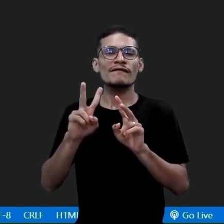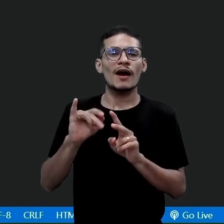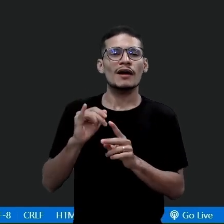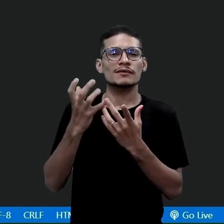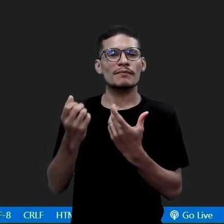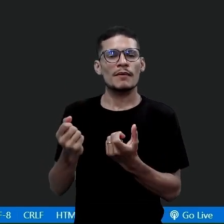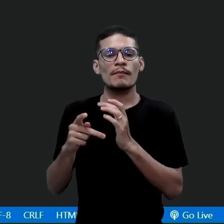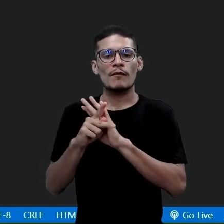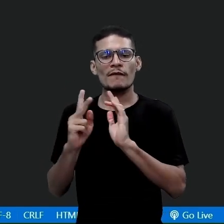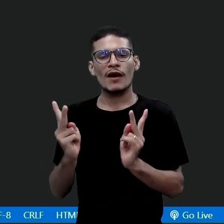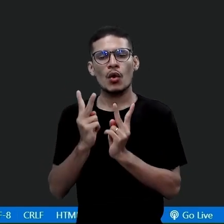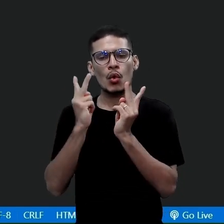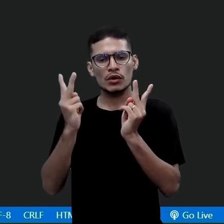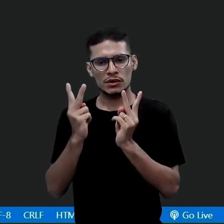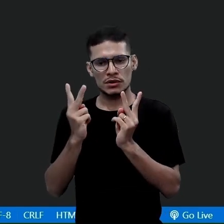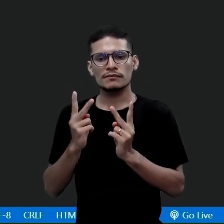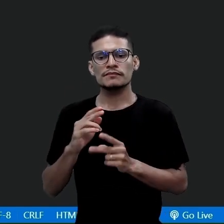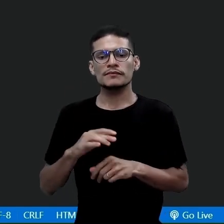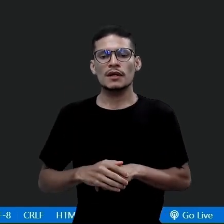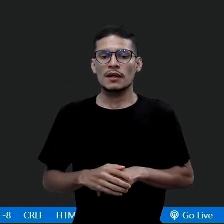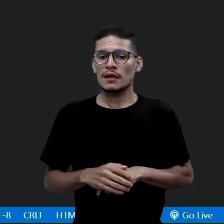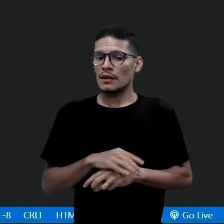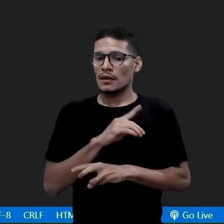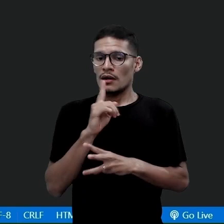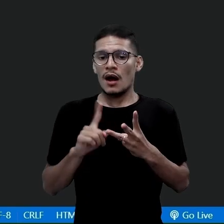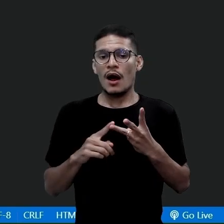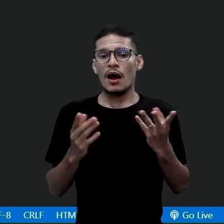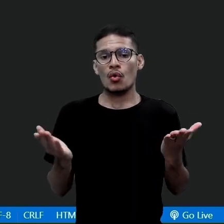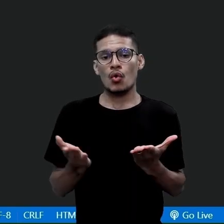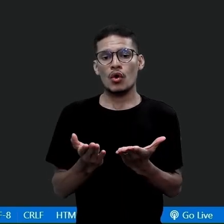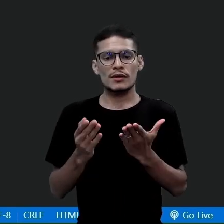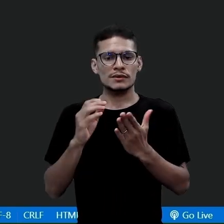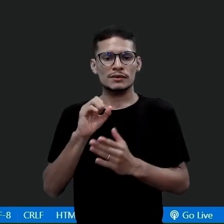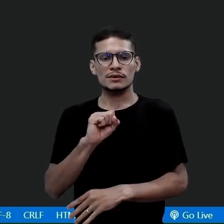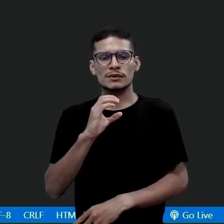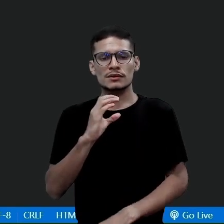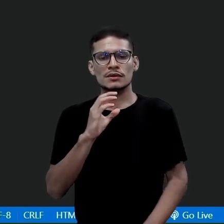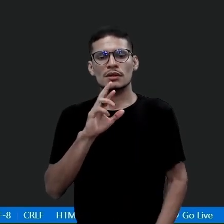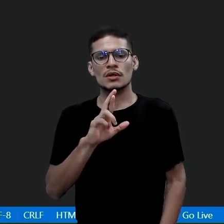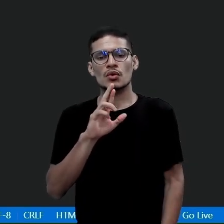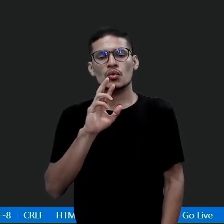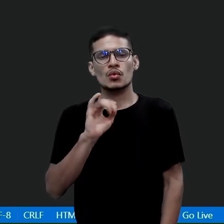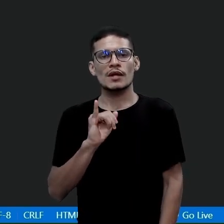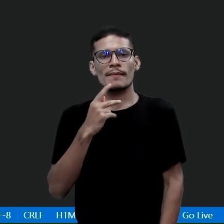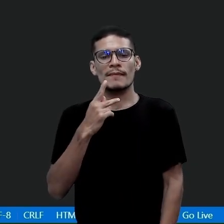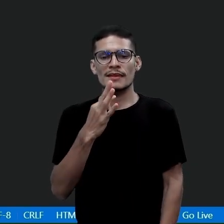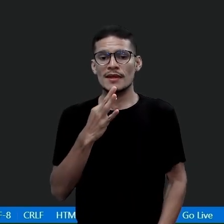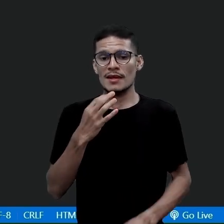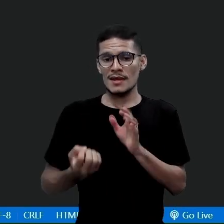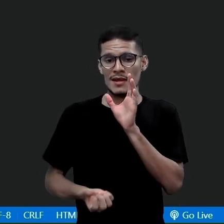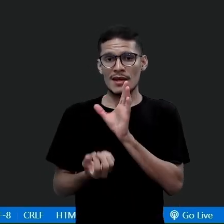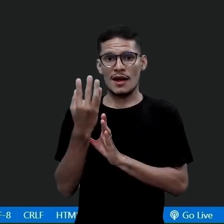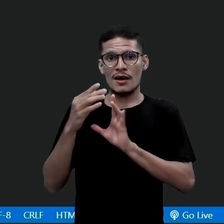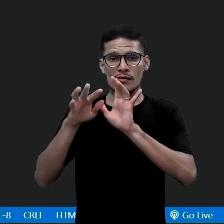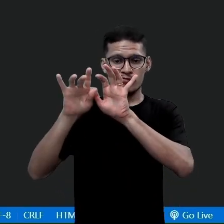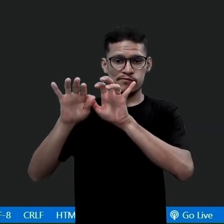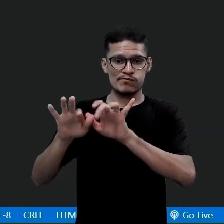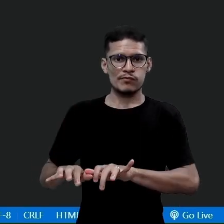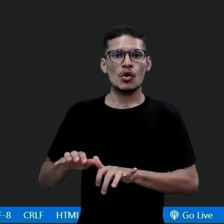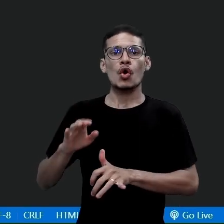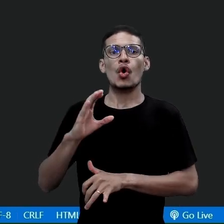Sif. E agora eu vou iniciar a tag script, onde será construído todo o código em